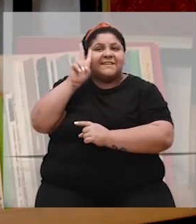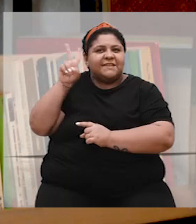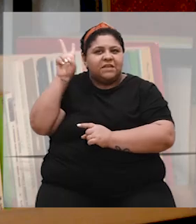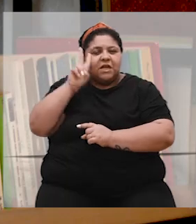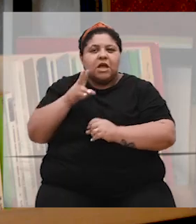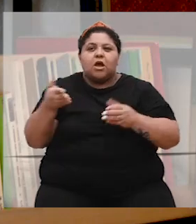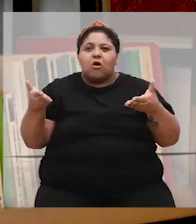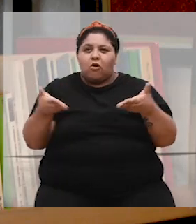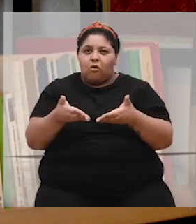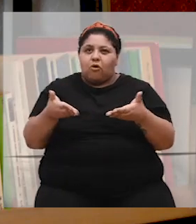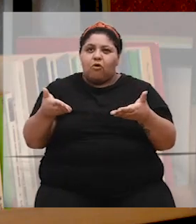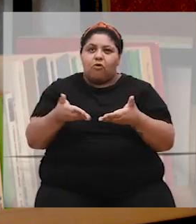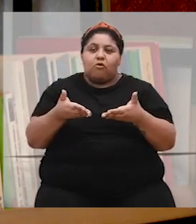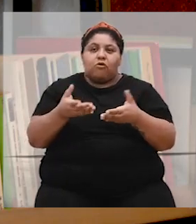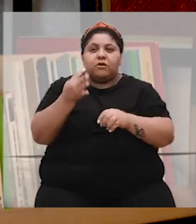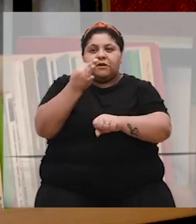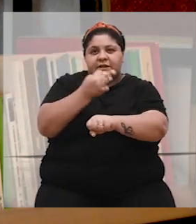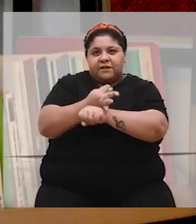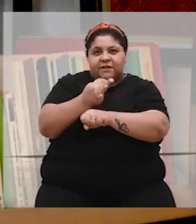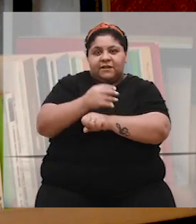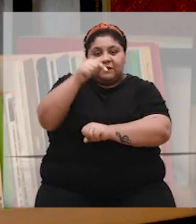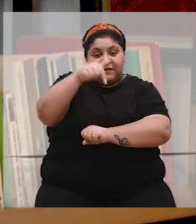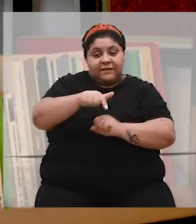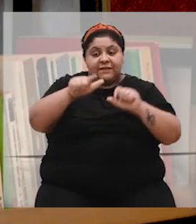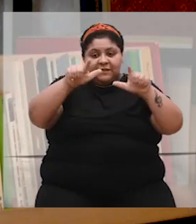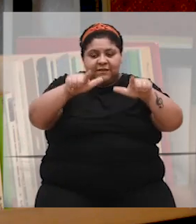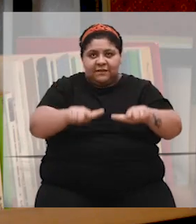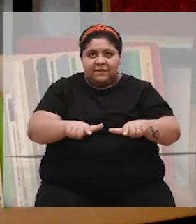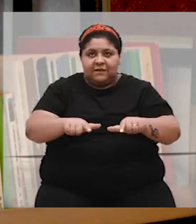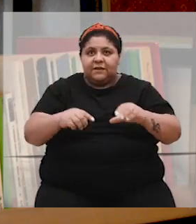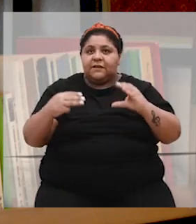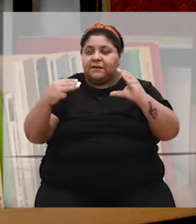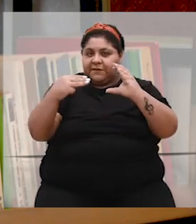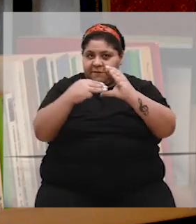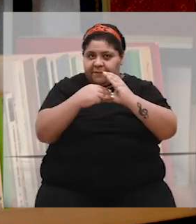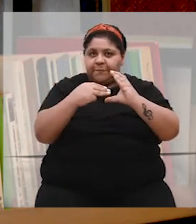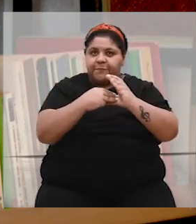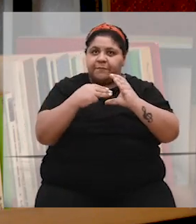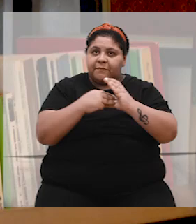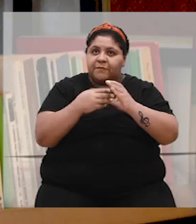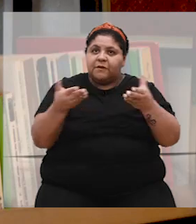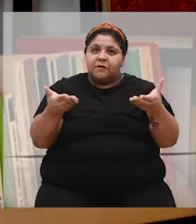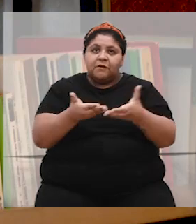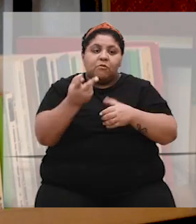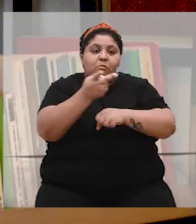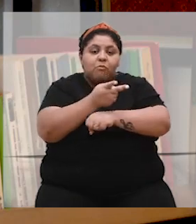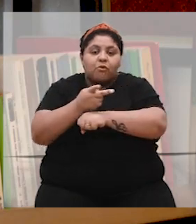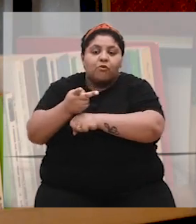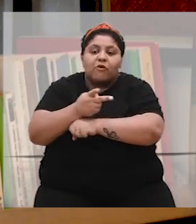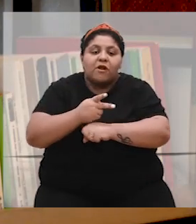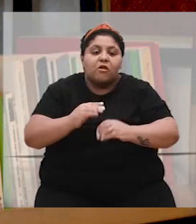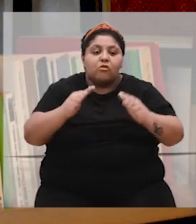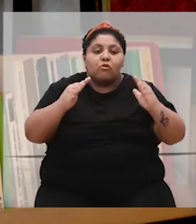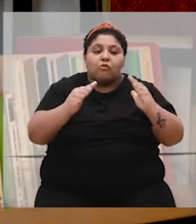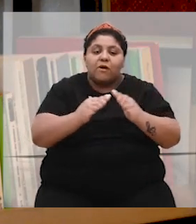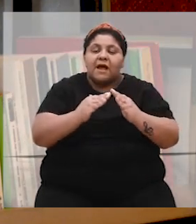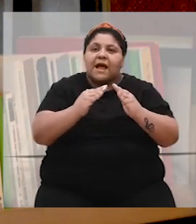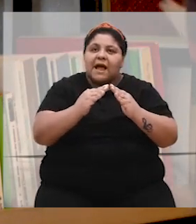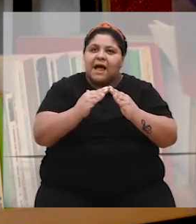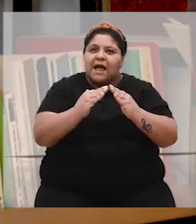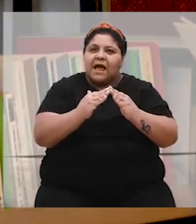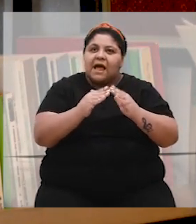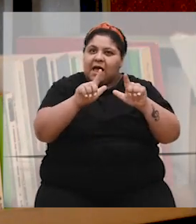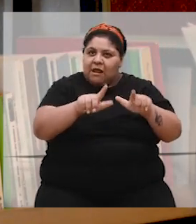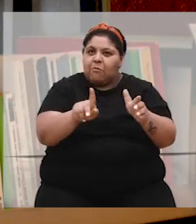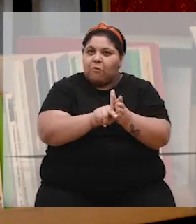história. Atualmente, ele está temporariamente aqui nesse espaço do Shopping Village Caxias, está em busca de um lar.